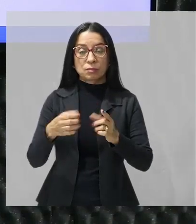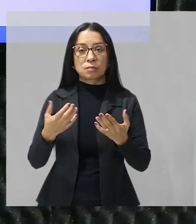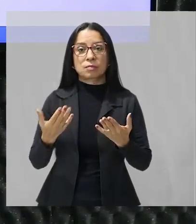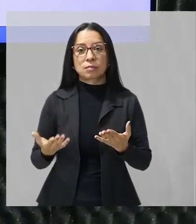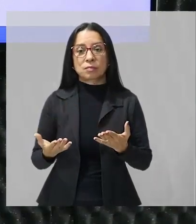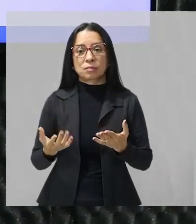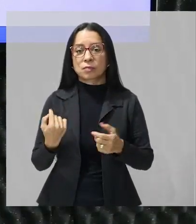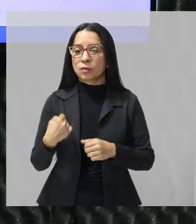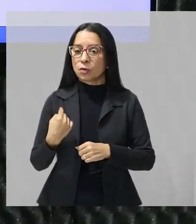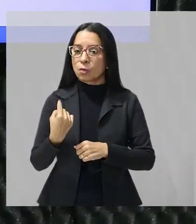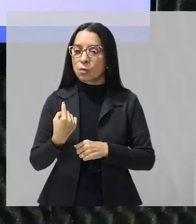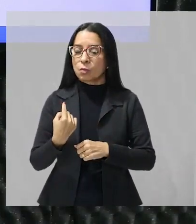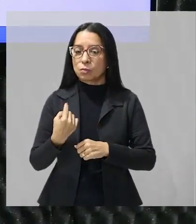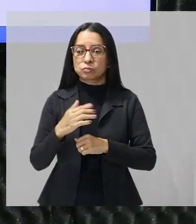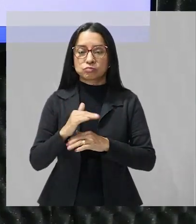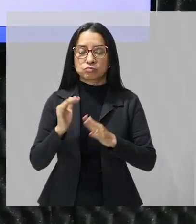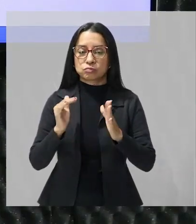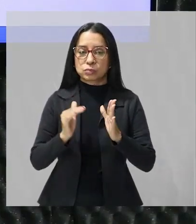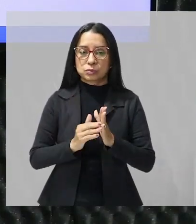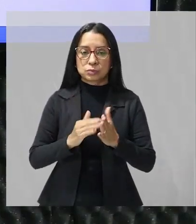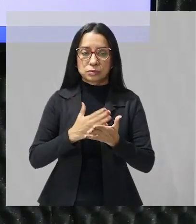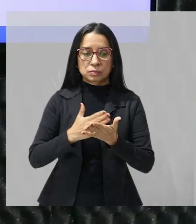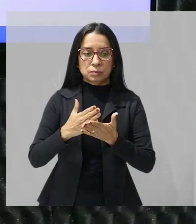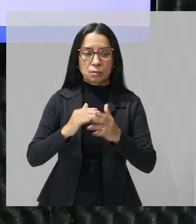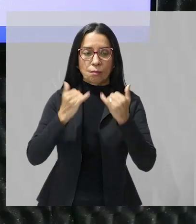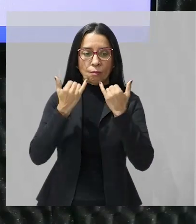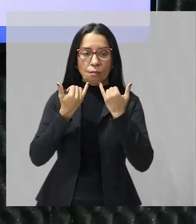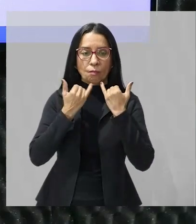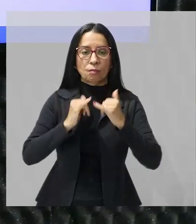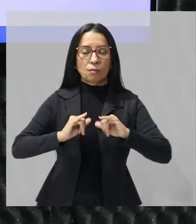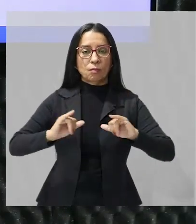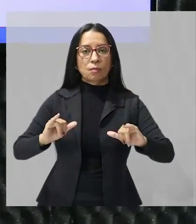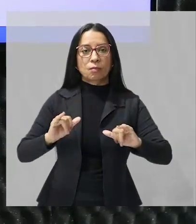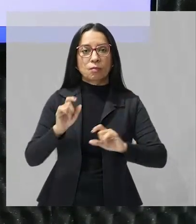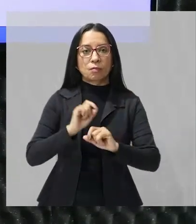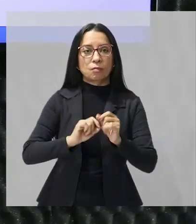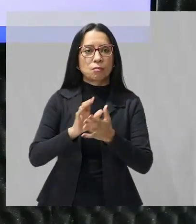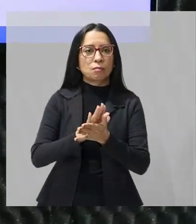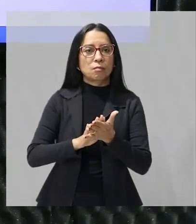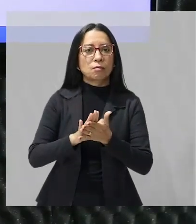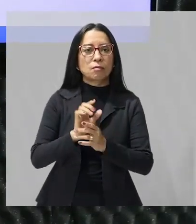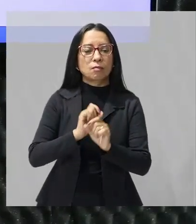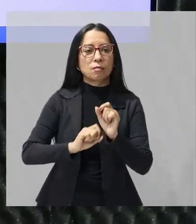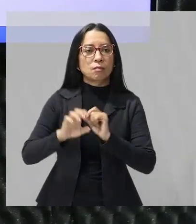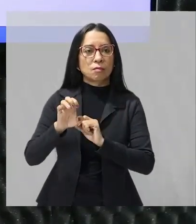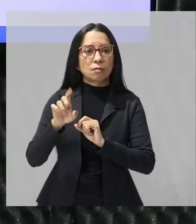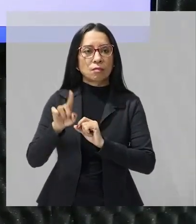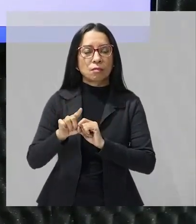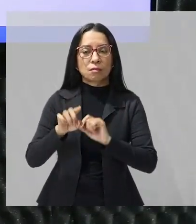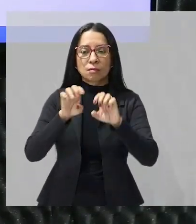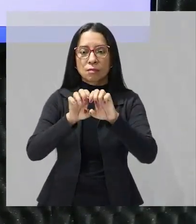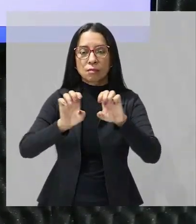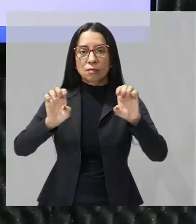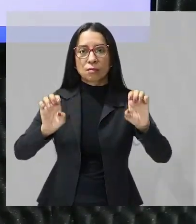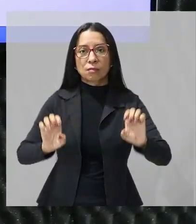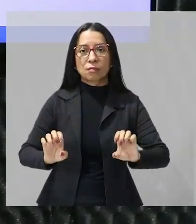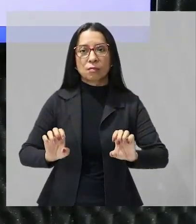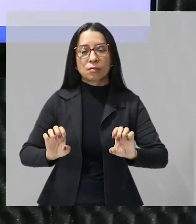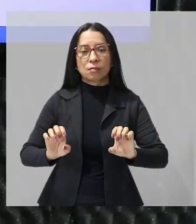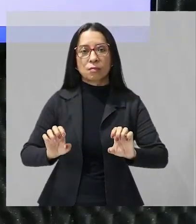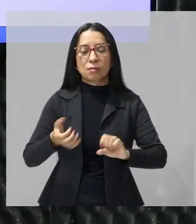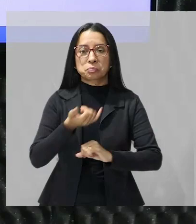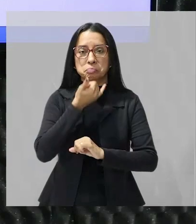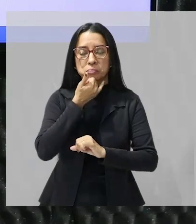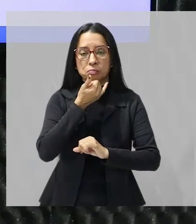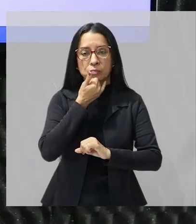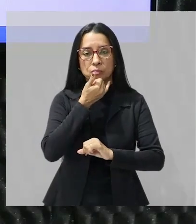gente, ó, tudo, né, vai passar por essa informação aqui, ó, que nada mais é do que uma equação, né, na verdade,